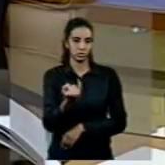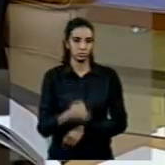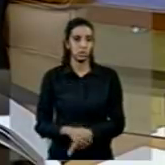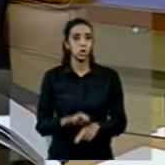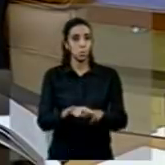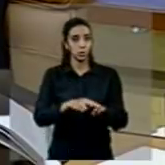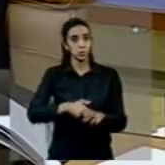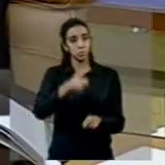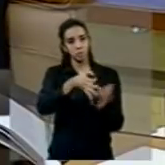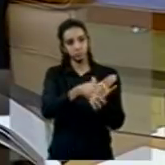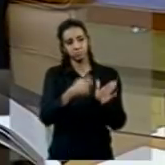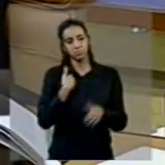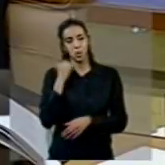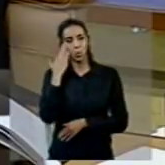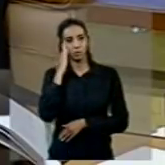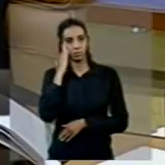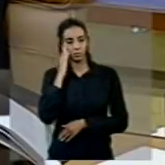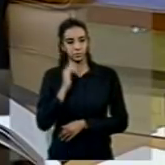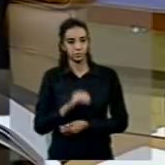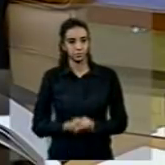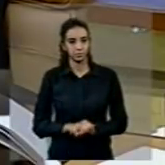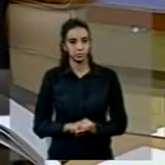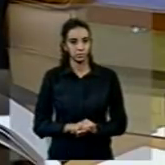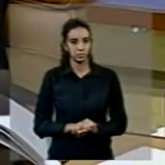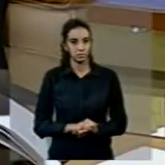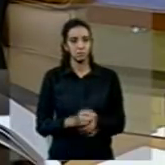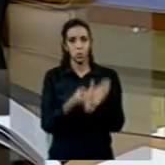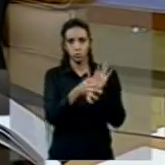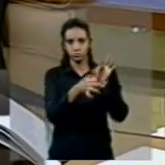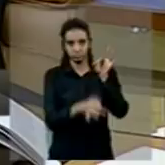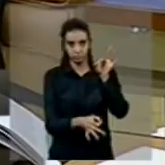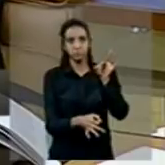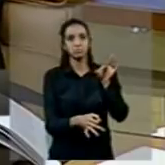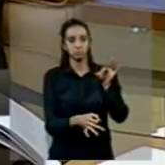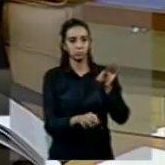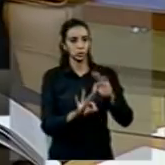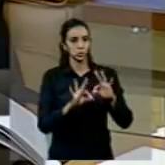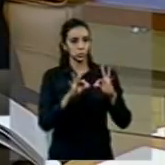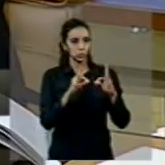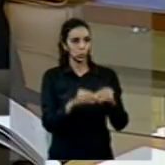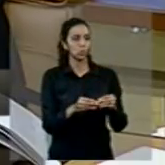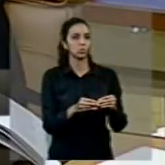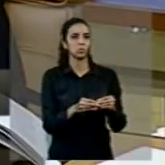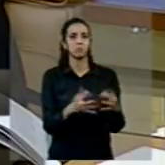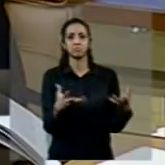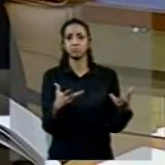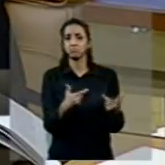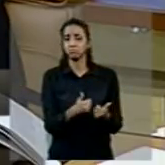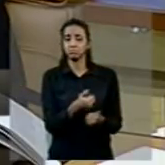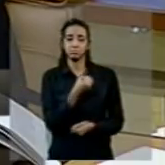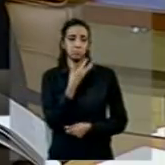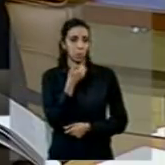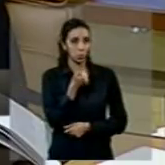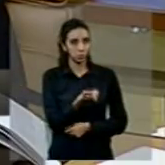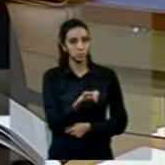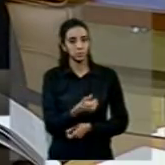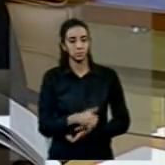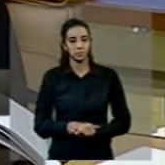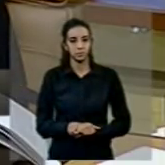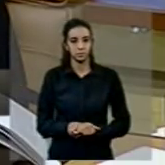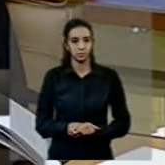primeira vista, e não só à primeira vista. Os argumentos são realmente expostos de maneira extremamente eficiente. E